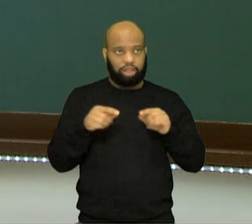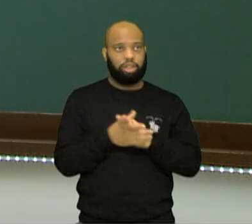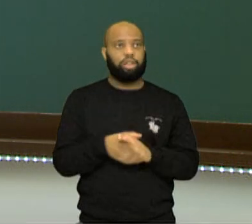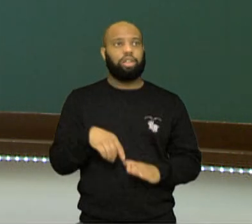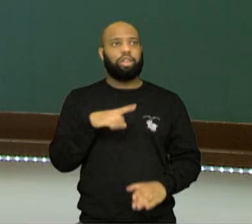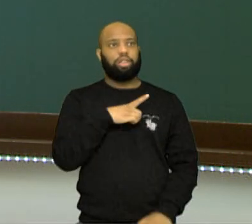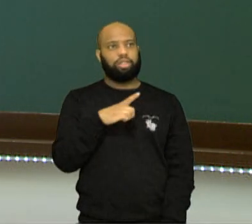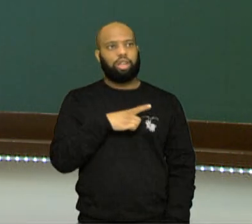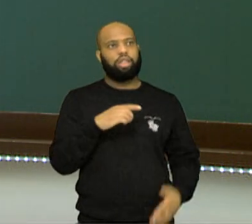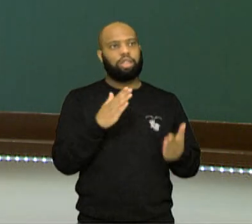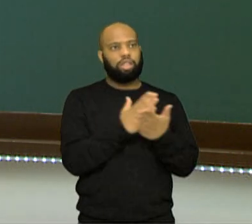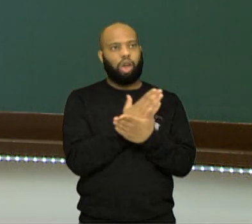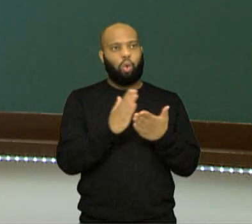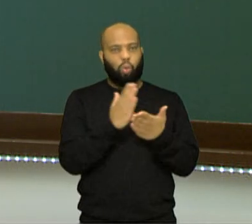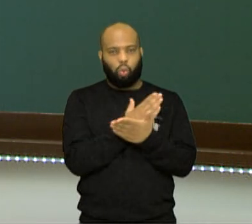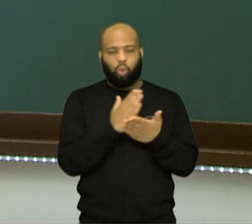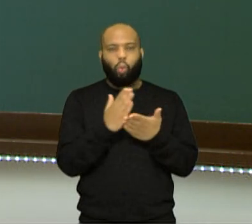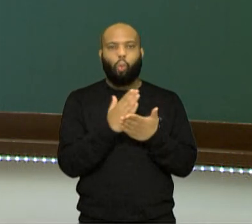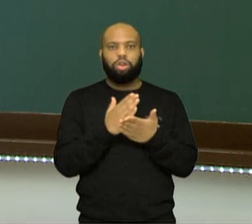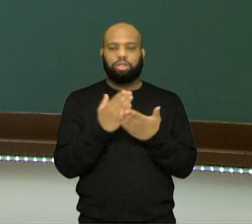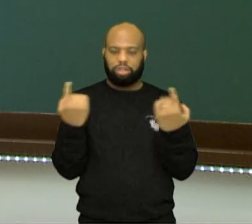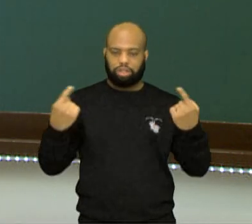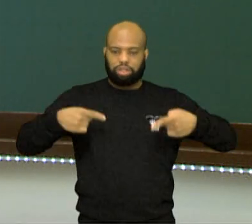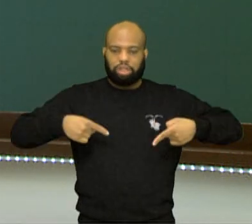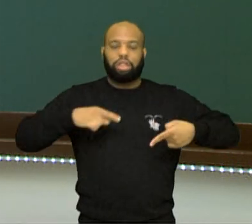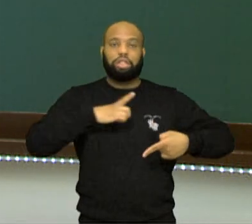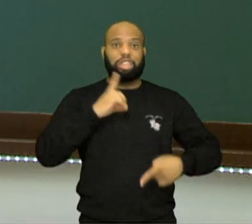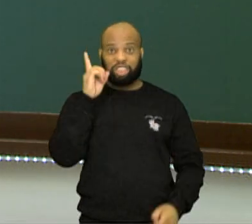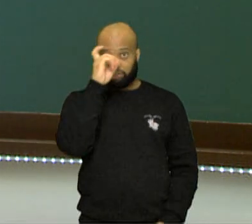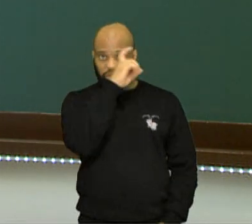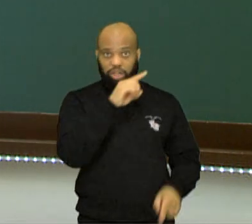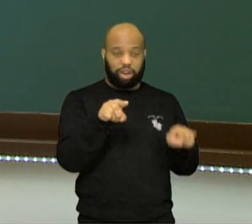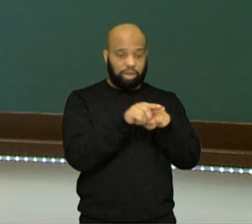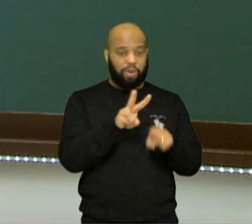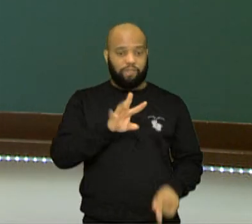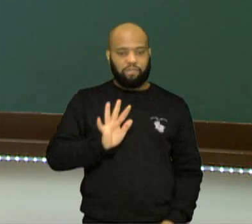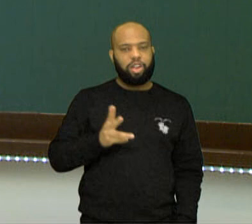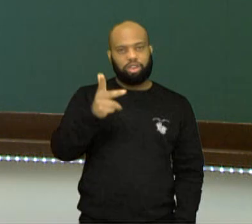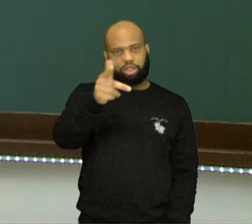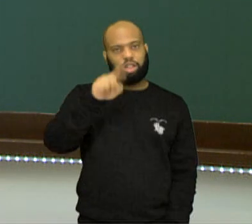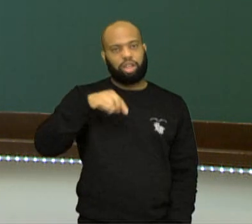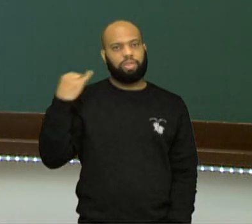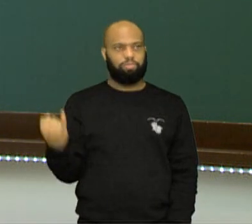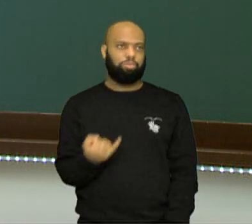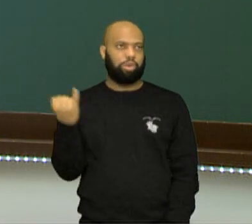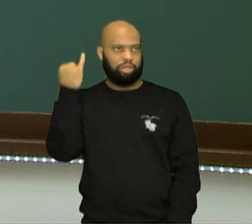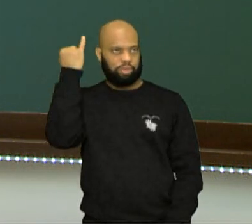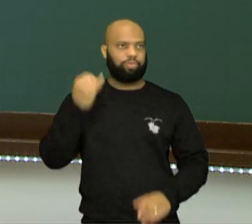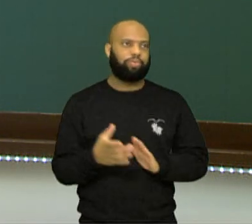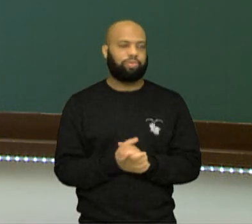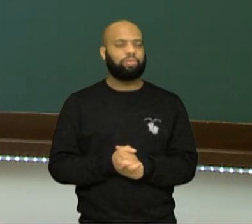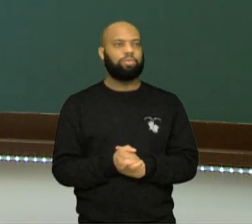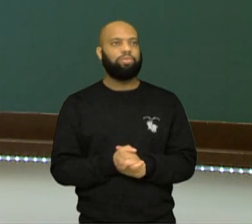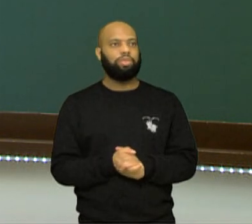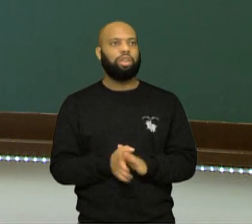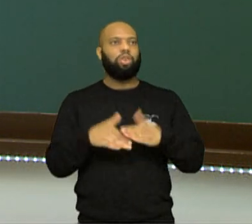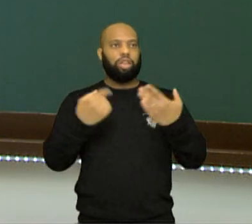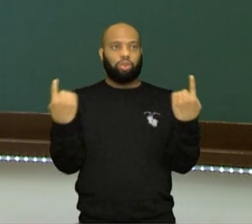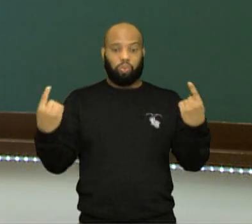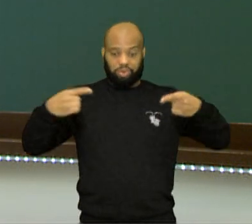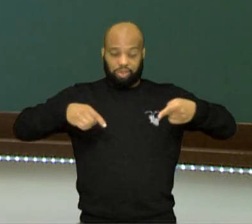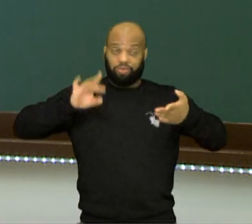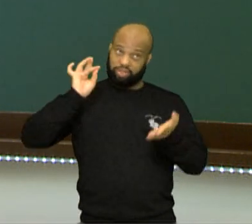o boulder, a dificuldade ou lead e a velocidade speed. Em